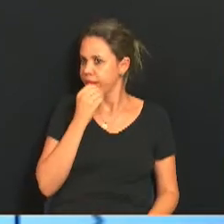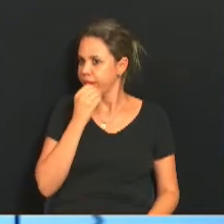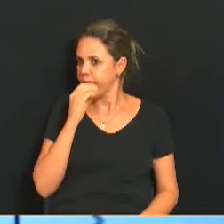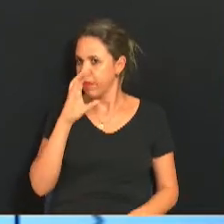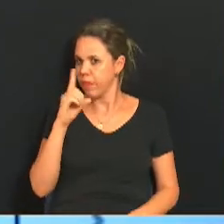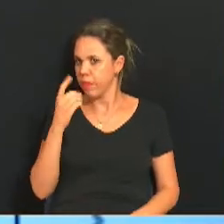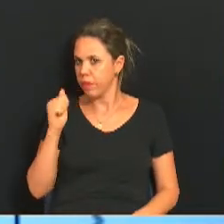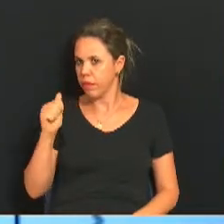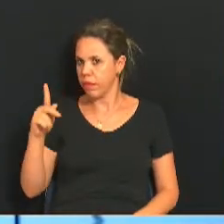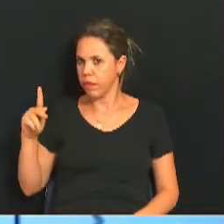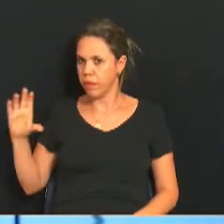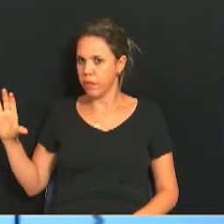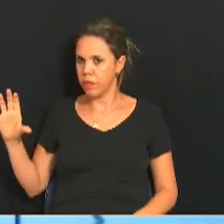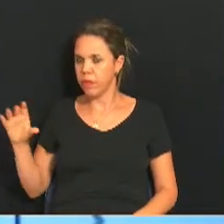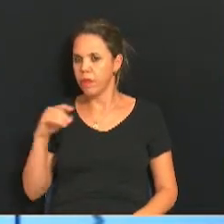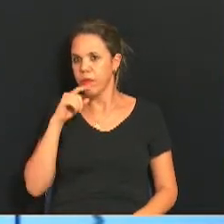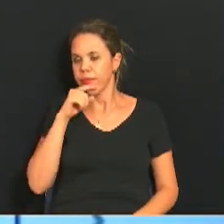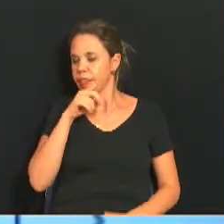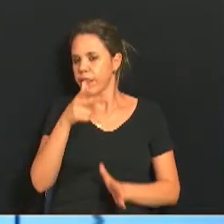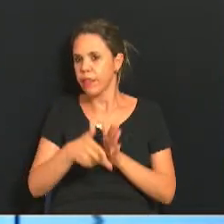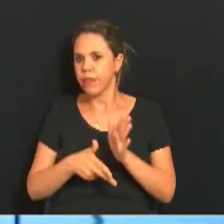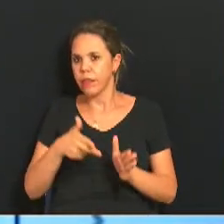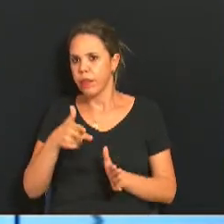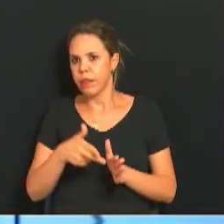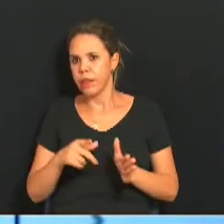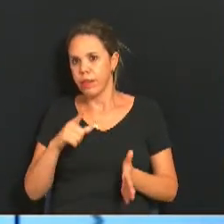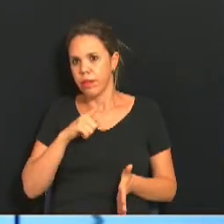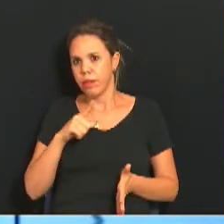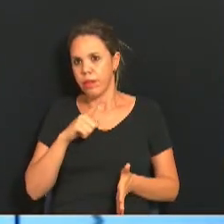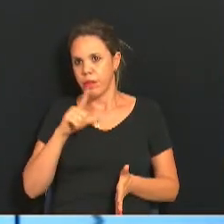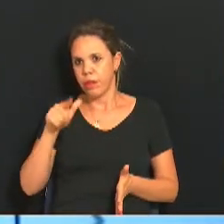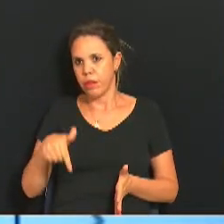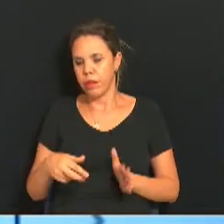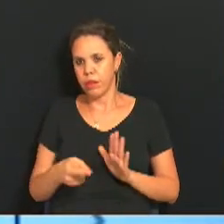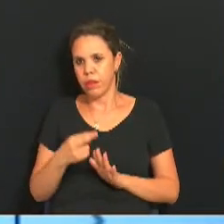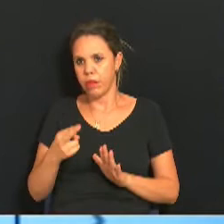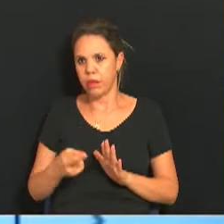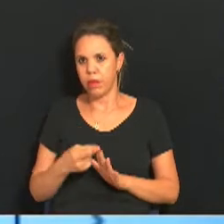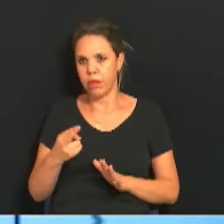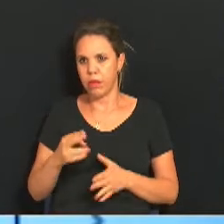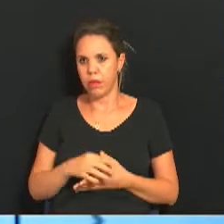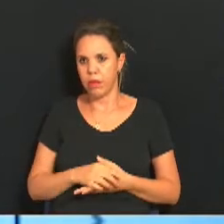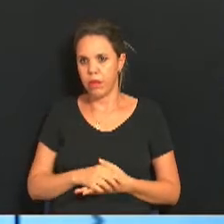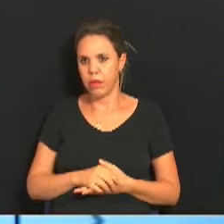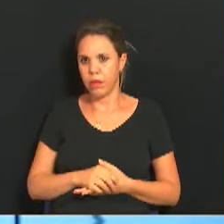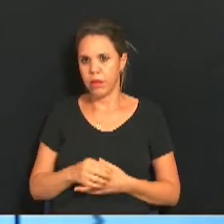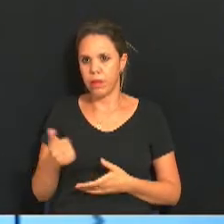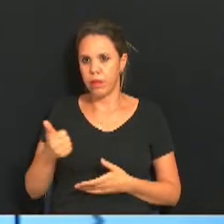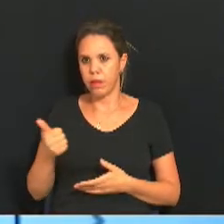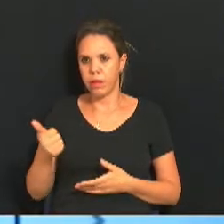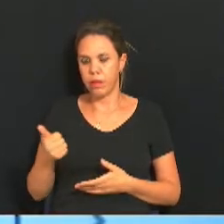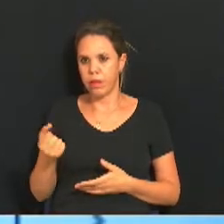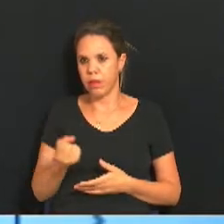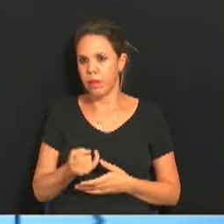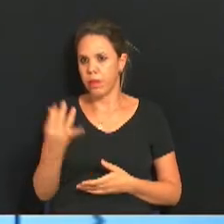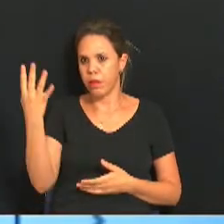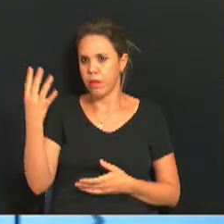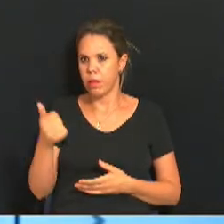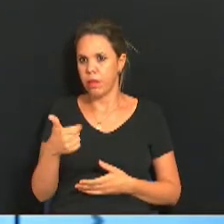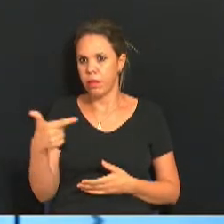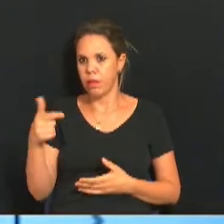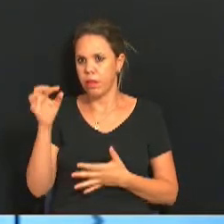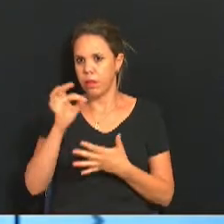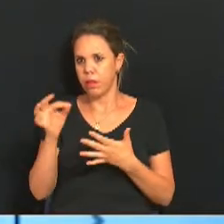debate no complexo Ferroviário a gente tem nessa resolução de tombamento o primeiro hall de 12